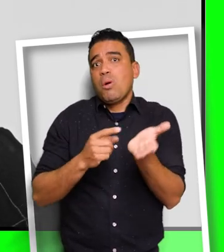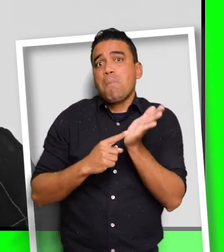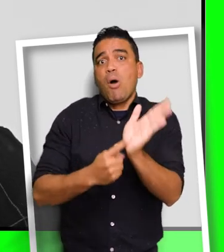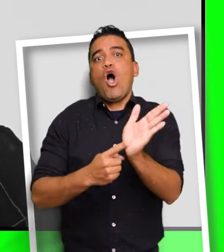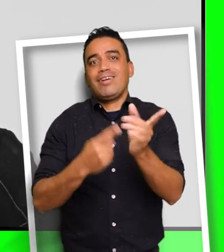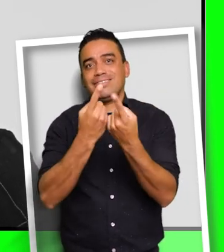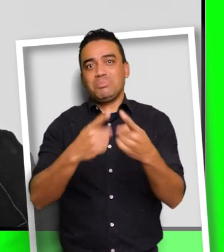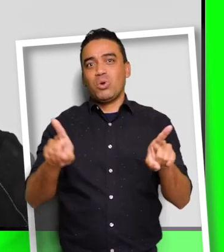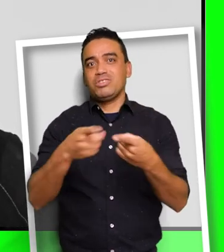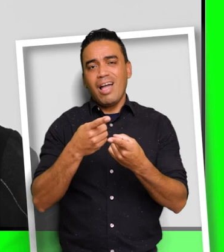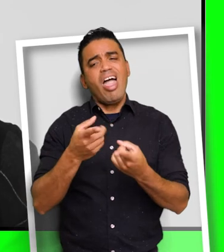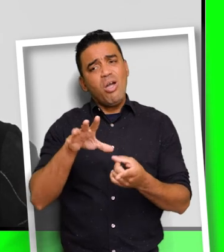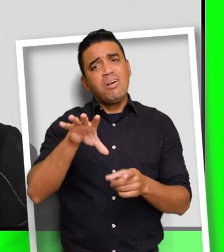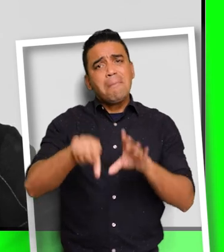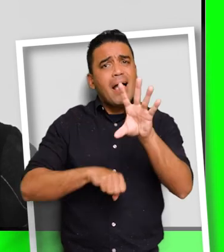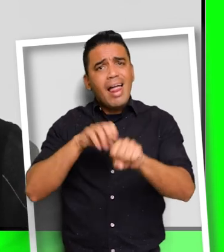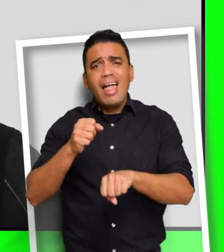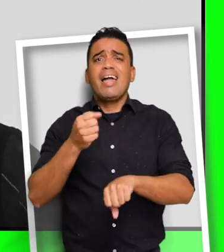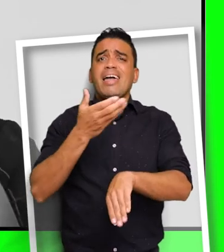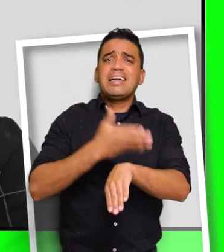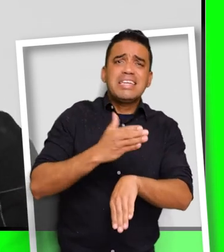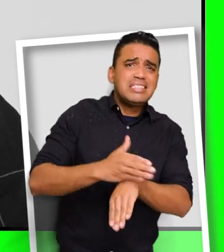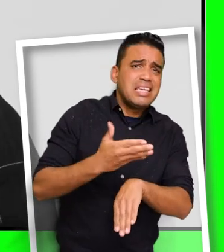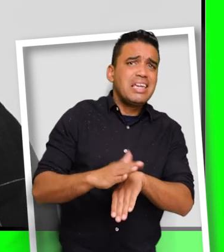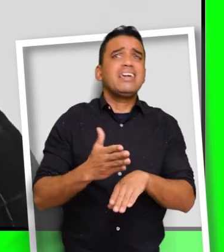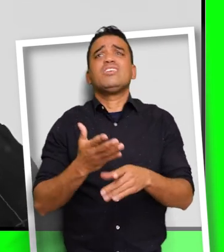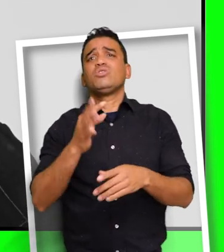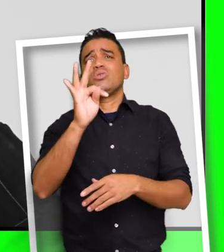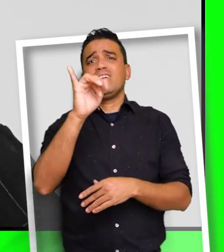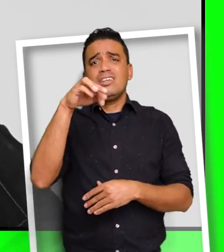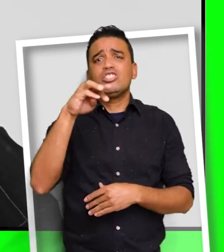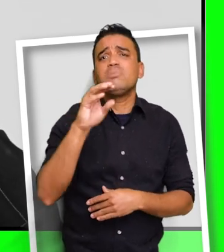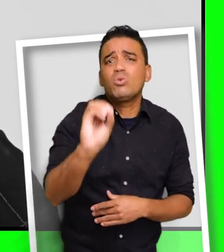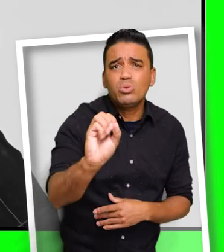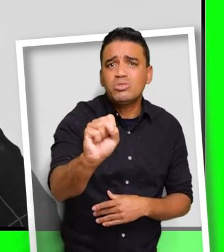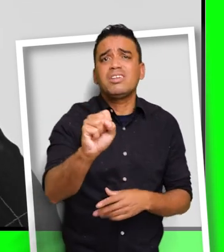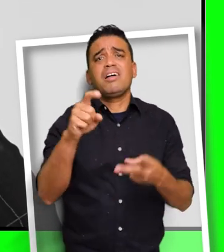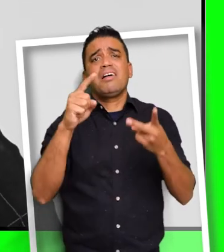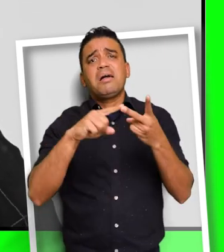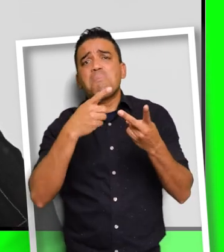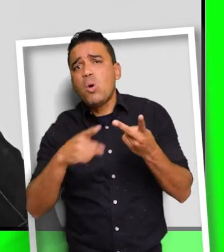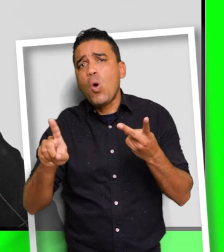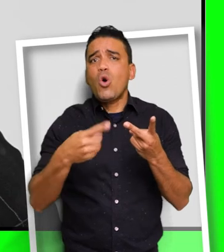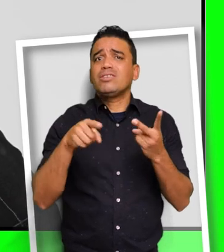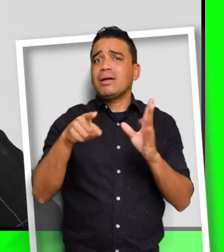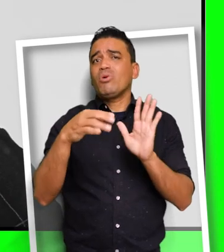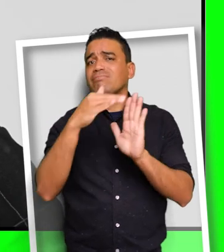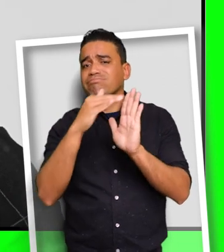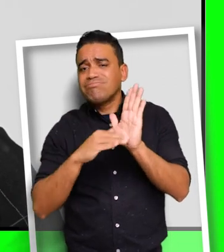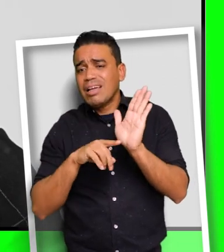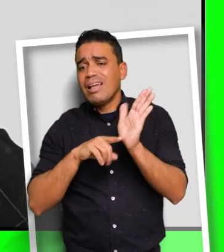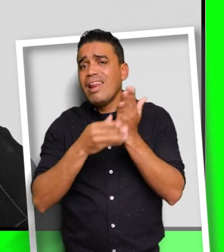Montei vários exercícios rítmicos e de música a partir dos apontamentos que ela